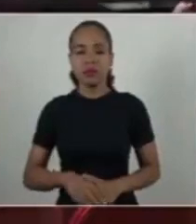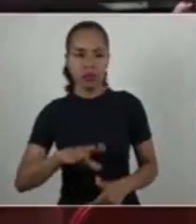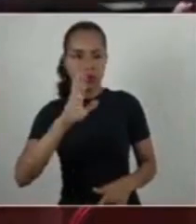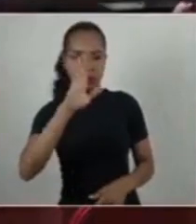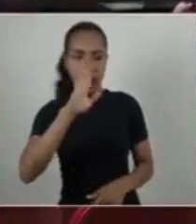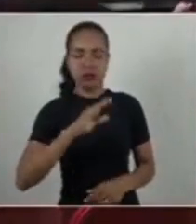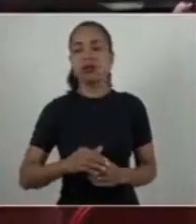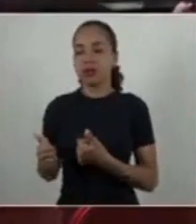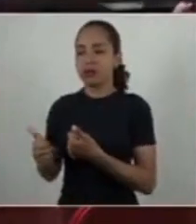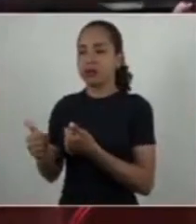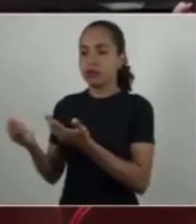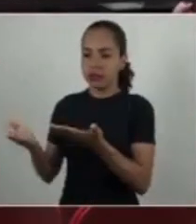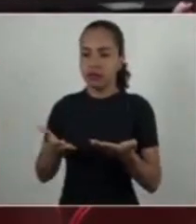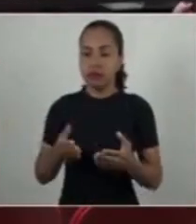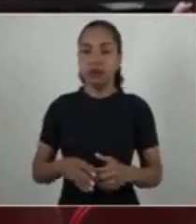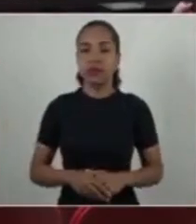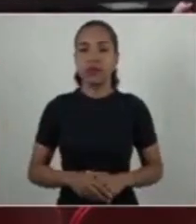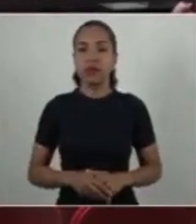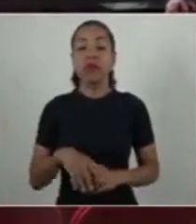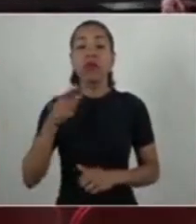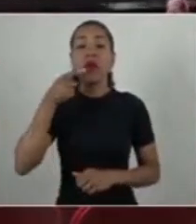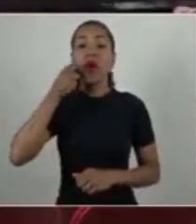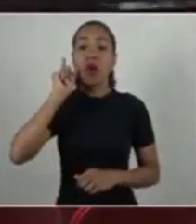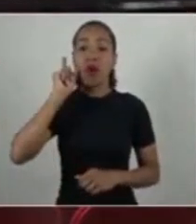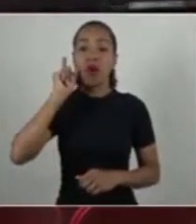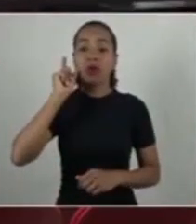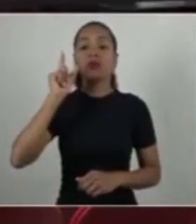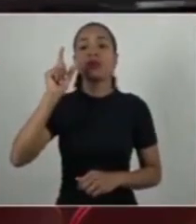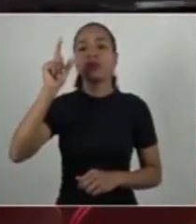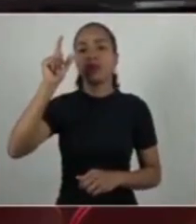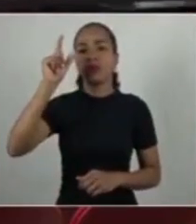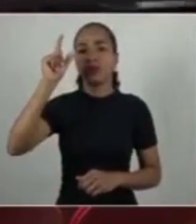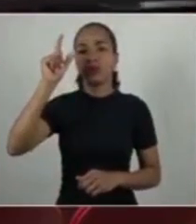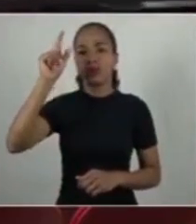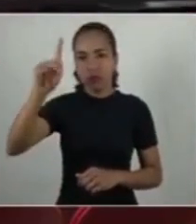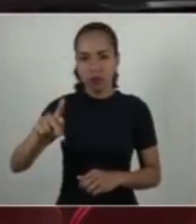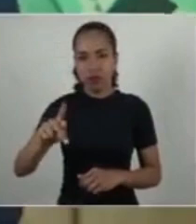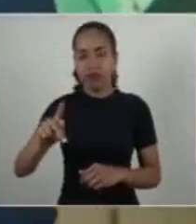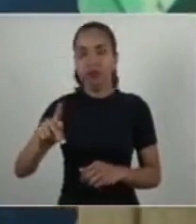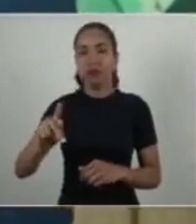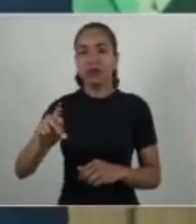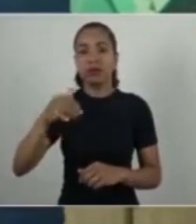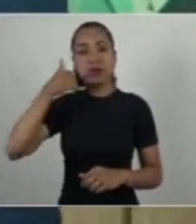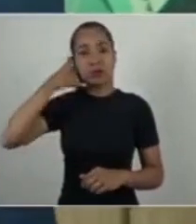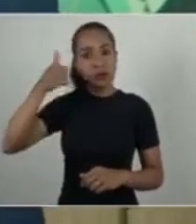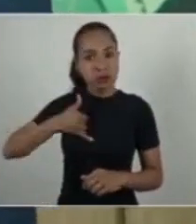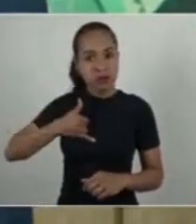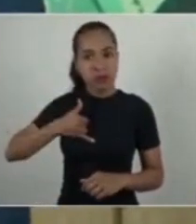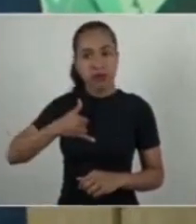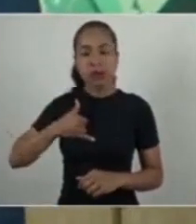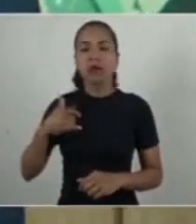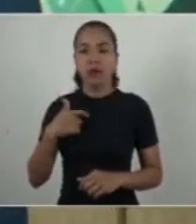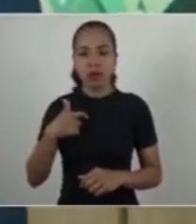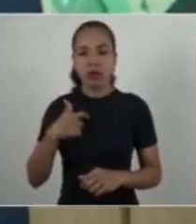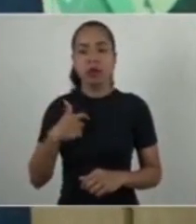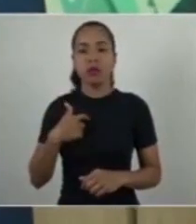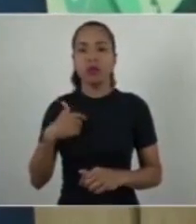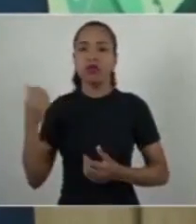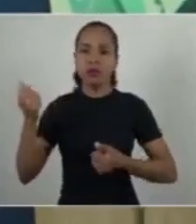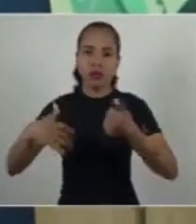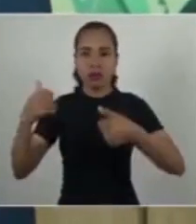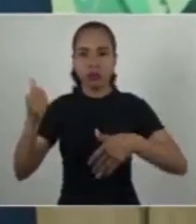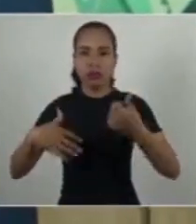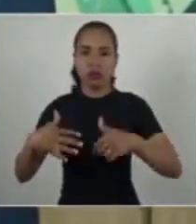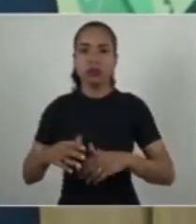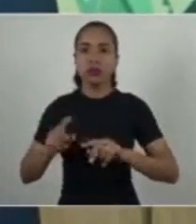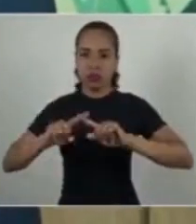eh ontem eu eu reunido com o presidente recebemos uma ligação até que eu vou na minha fala eu vou est com material com